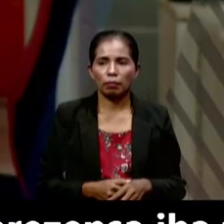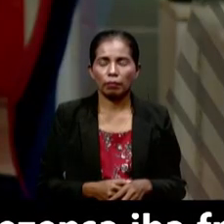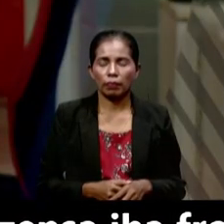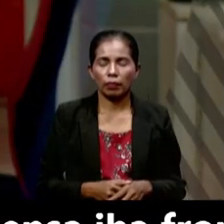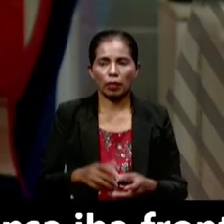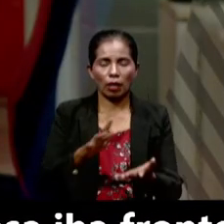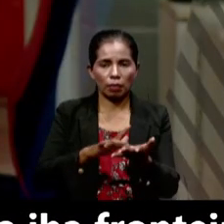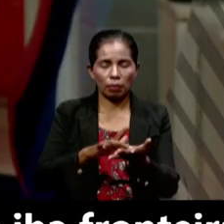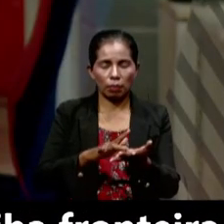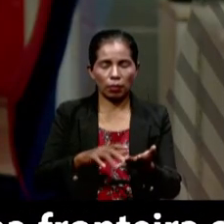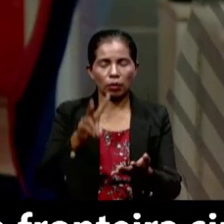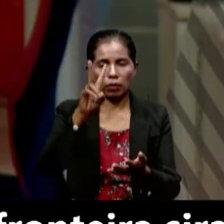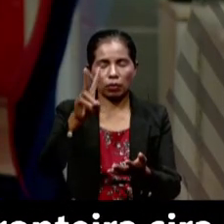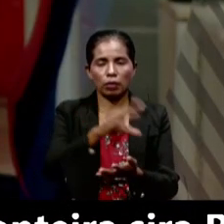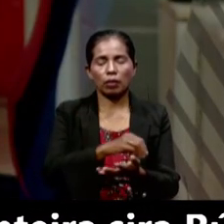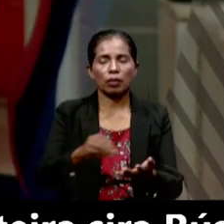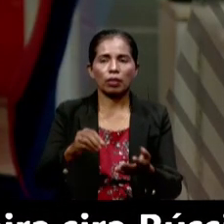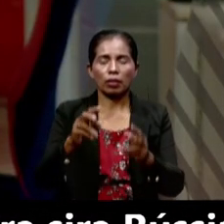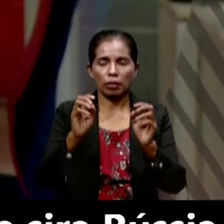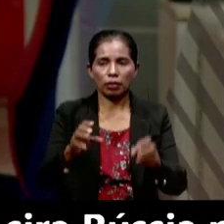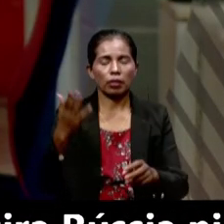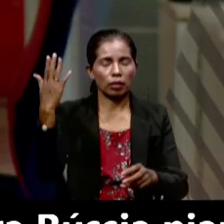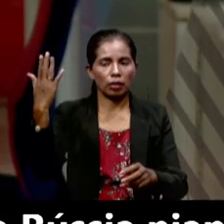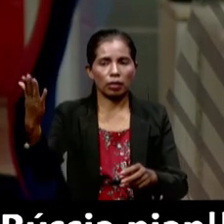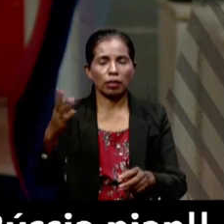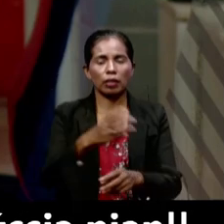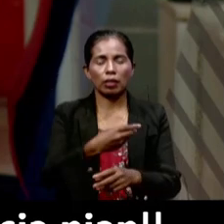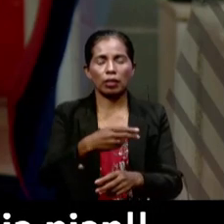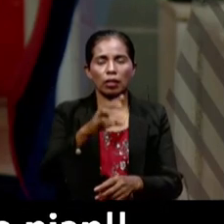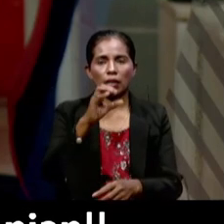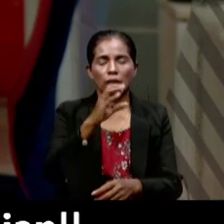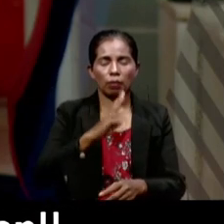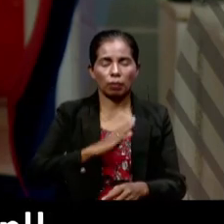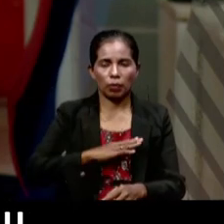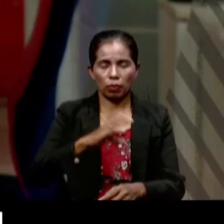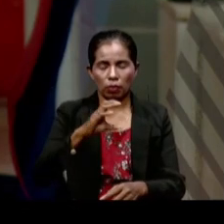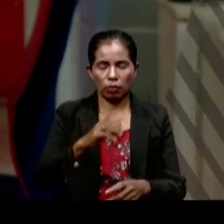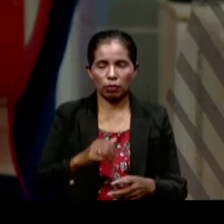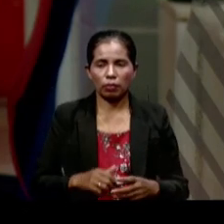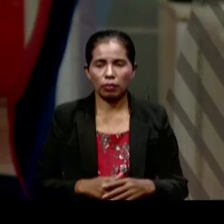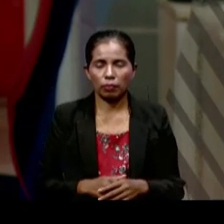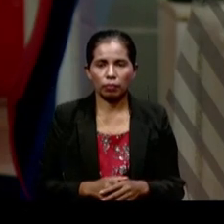Hay moro que item rua no consumáveis item ida esperado y unidad de armazén regional Baucau.